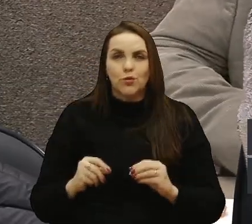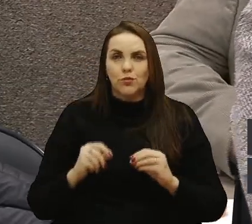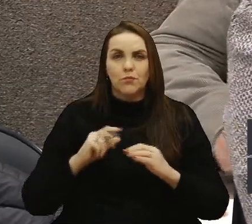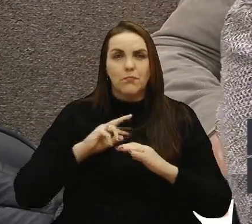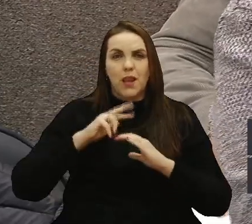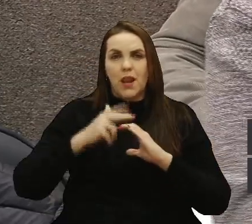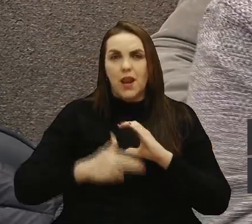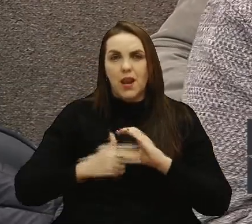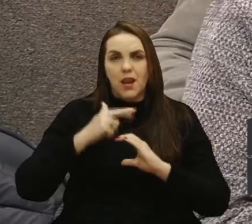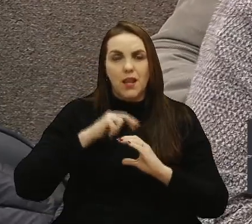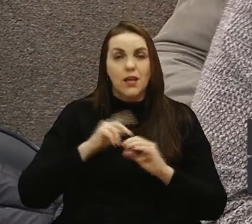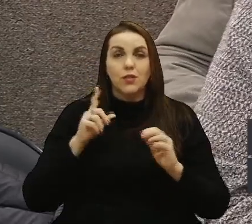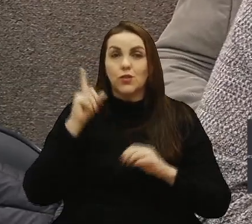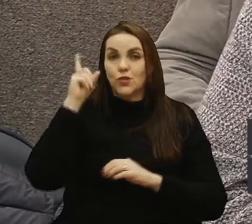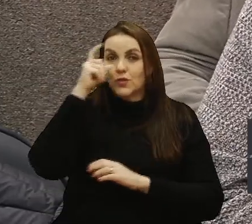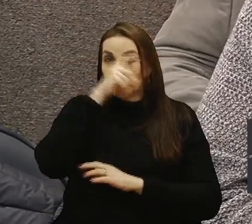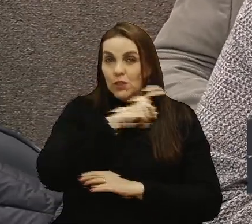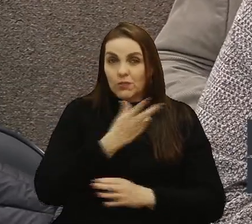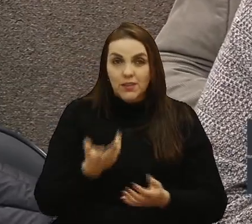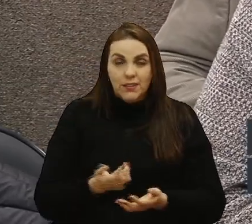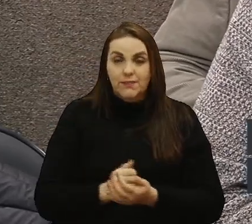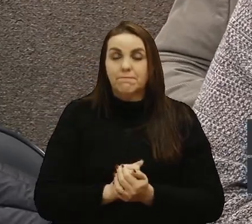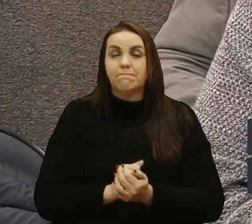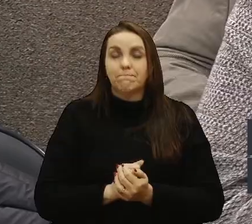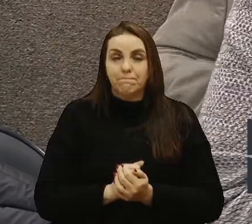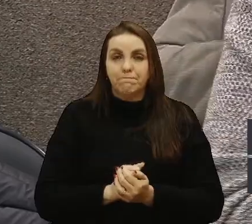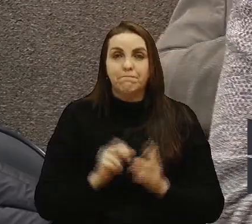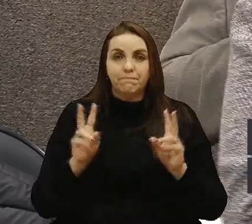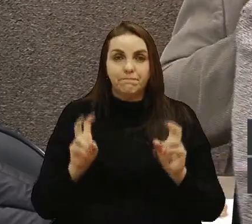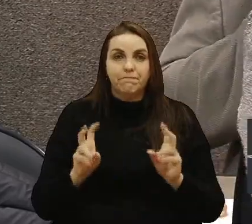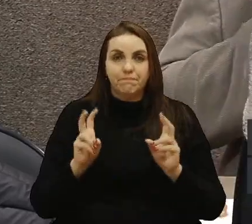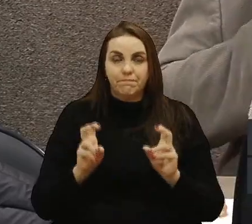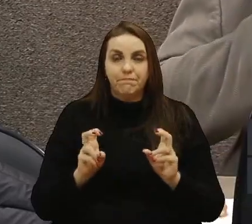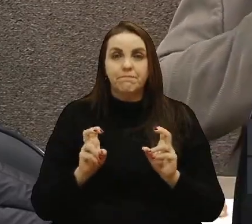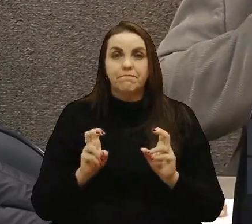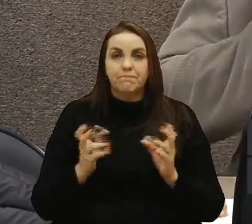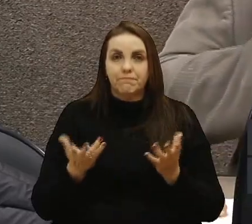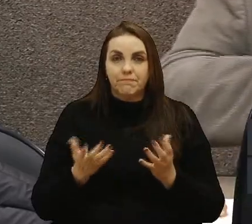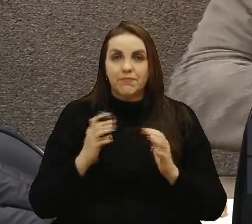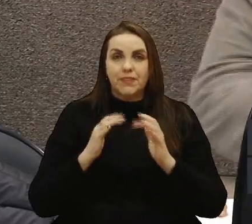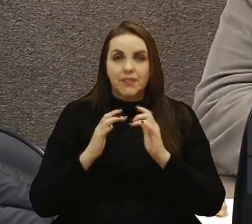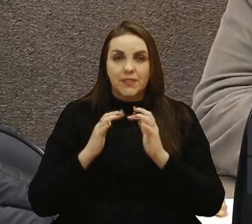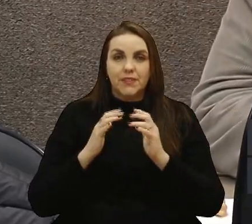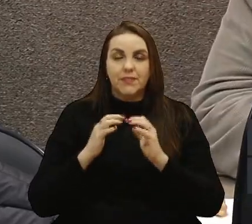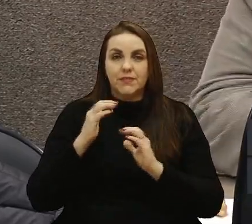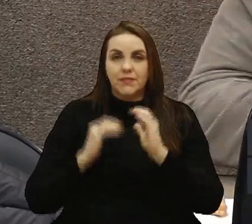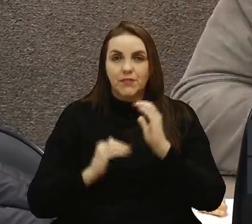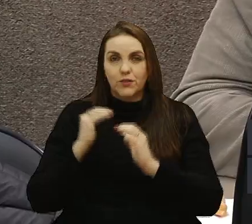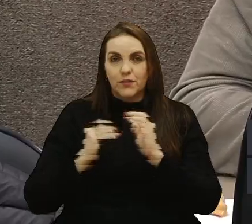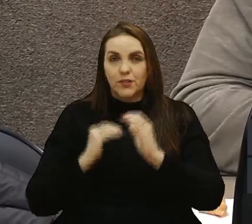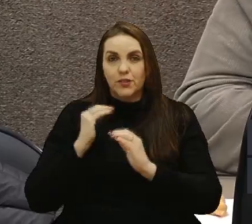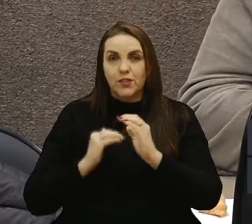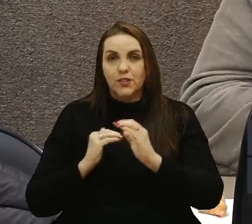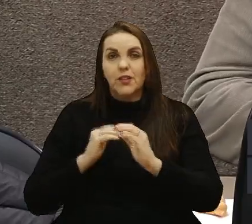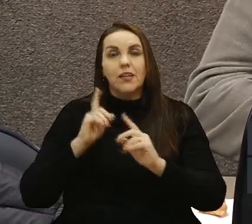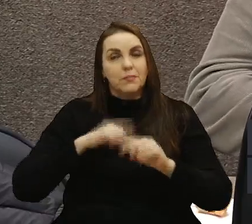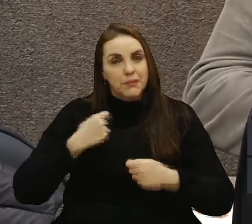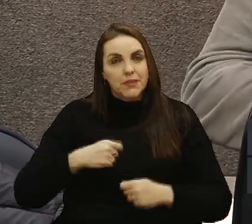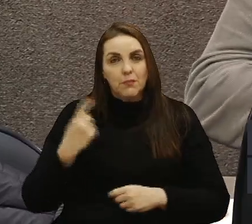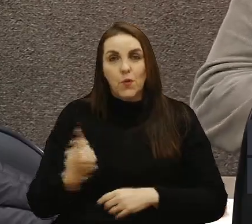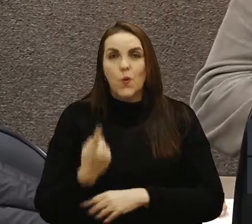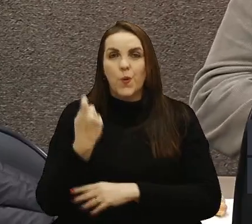aspectos e dificuldades das questões atípicas, nós precisamos ser apenas um